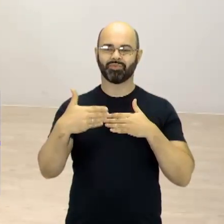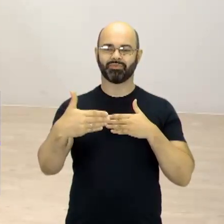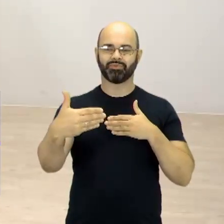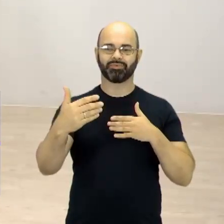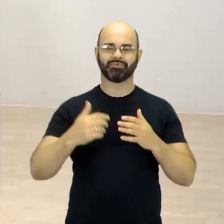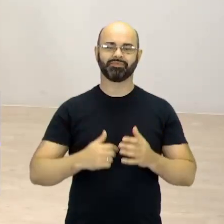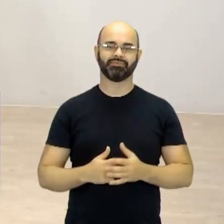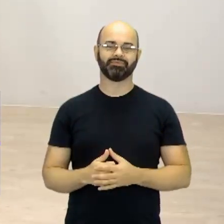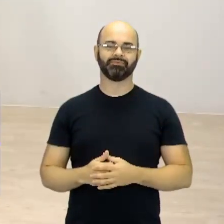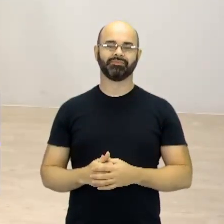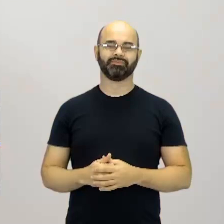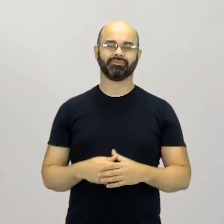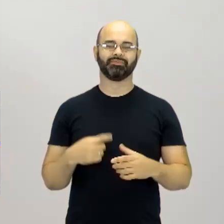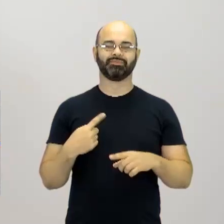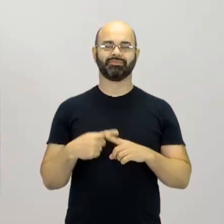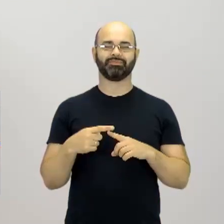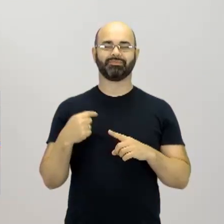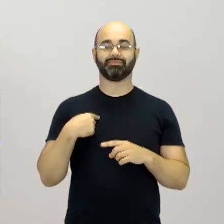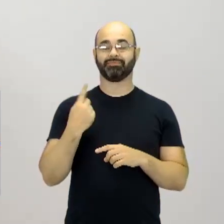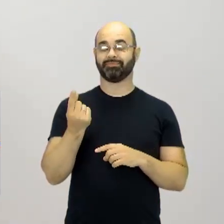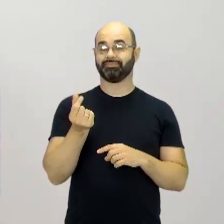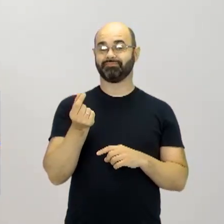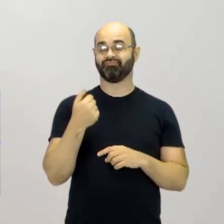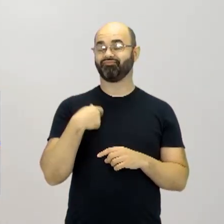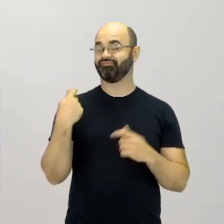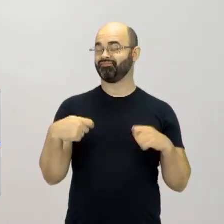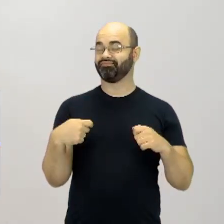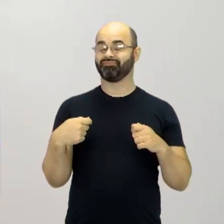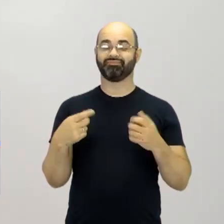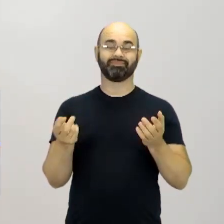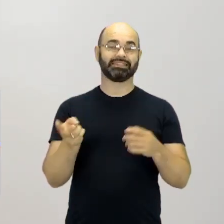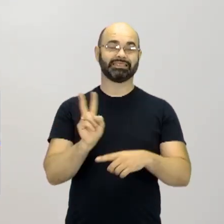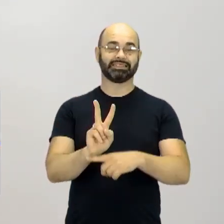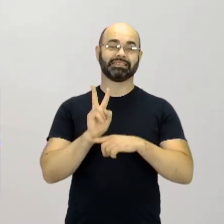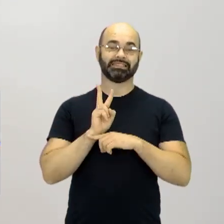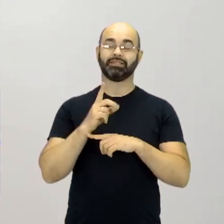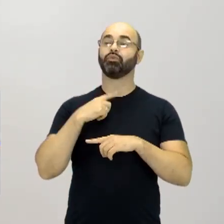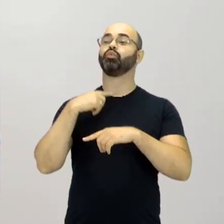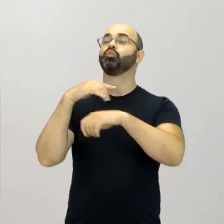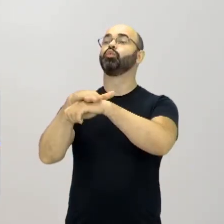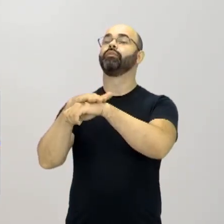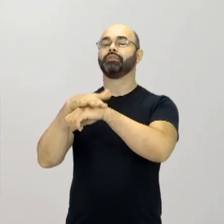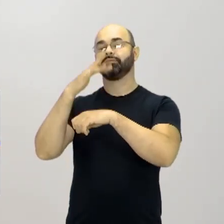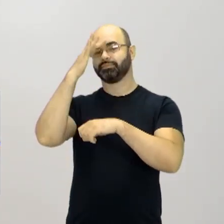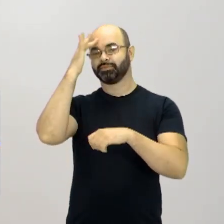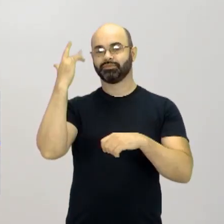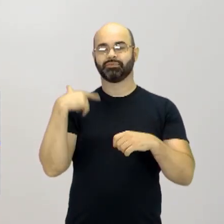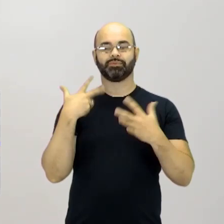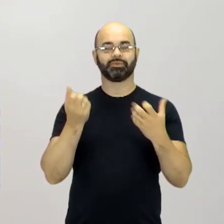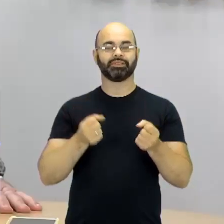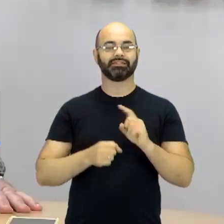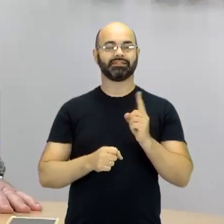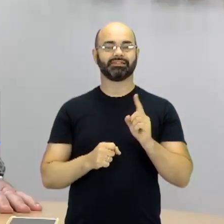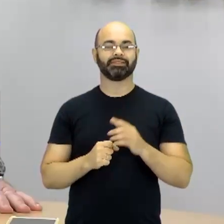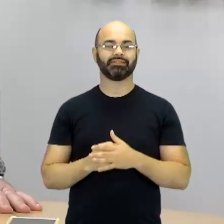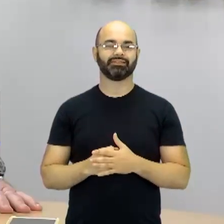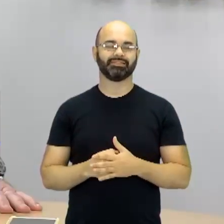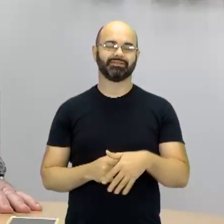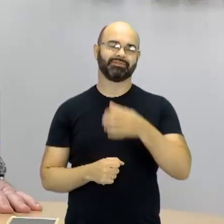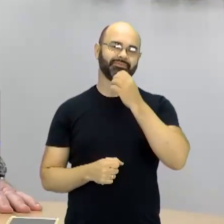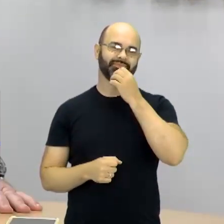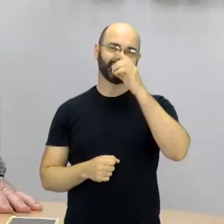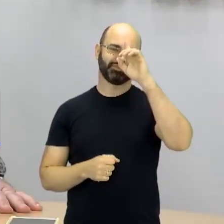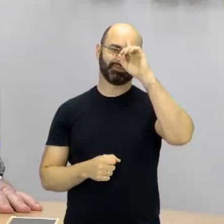exemplo. É que eu estava precisando de uma grana emprestada. Aí Ah, eu então falei com tá. uma pessoa, mas ela falou que não. Bom dia aí aos alunos